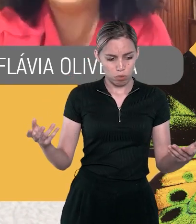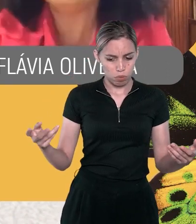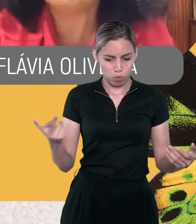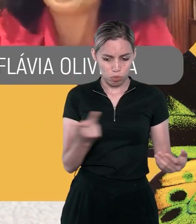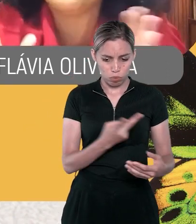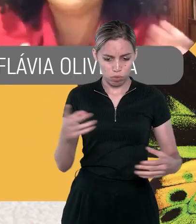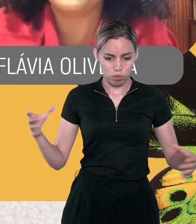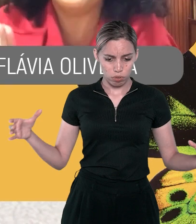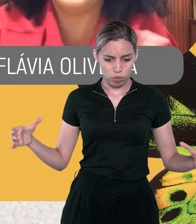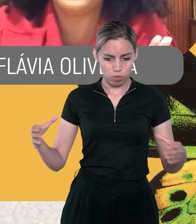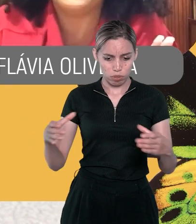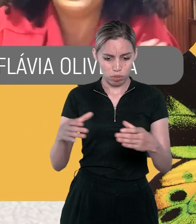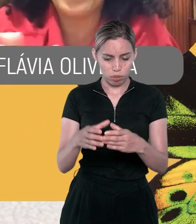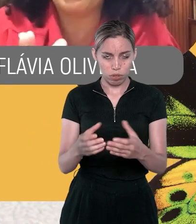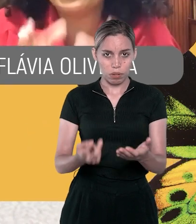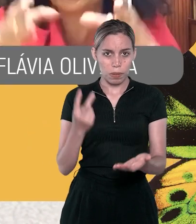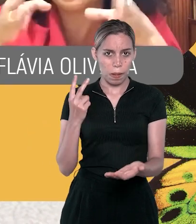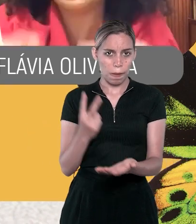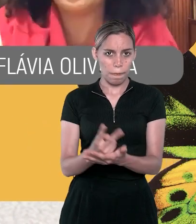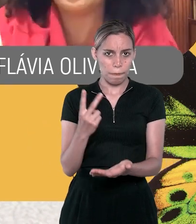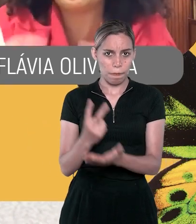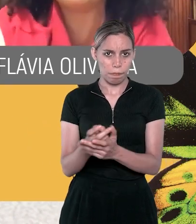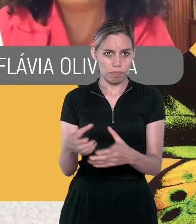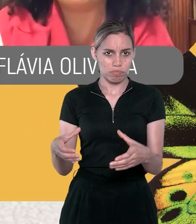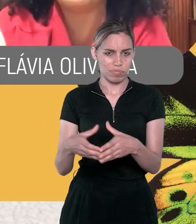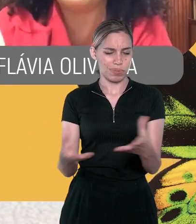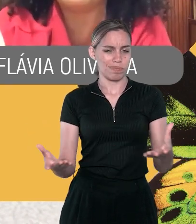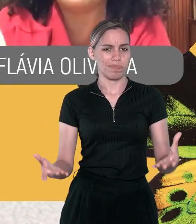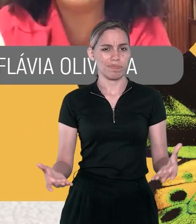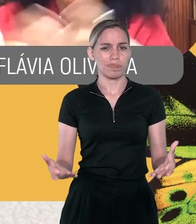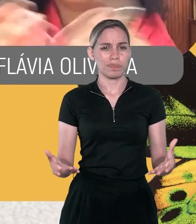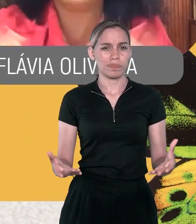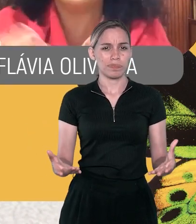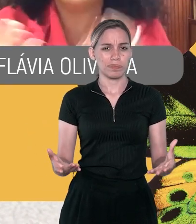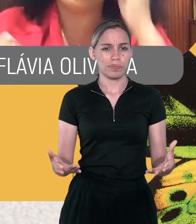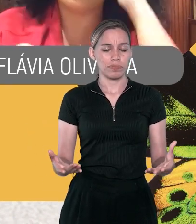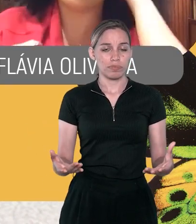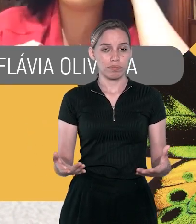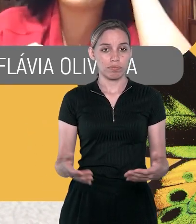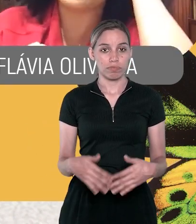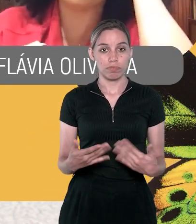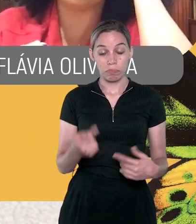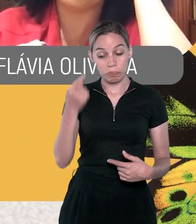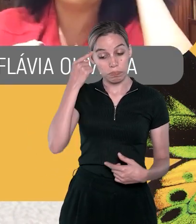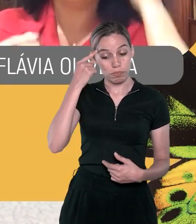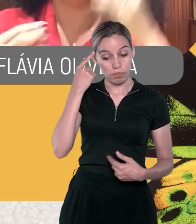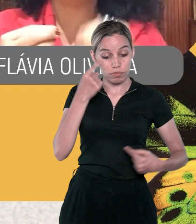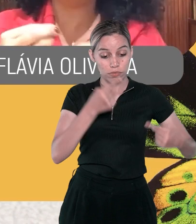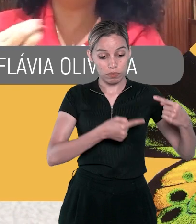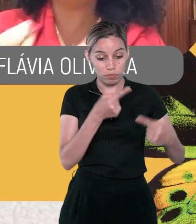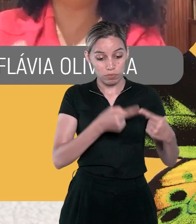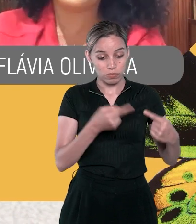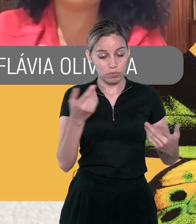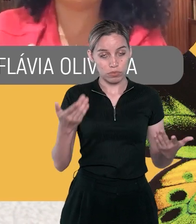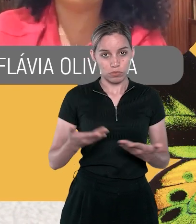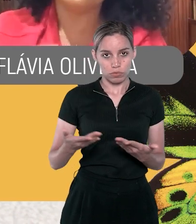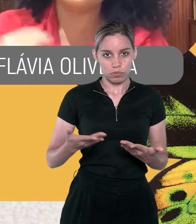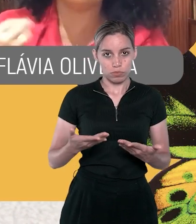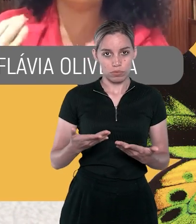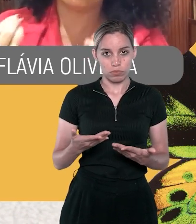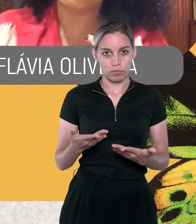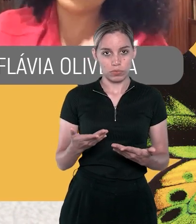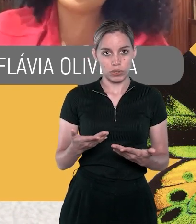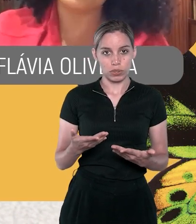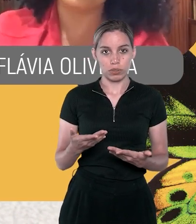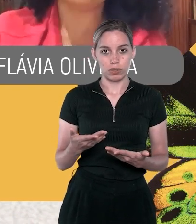na política, né? A política é hoje, né? O centro desse debate,